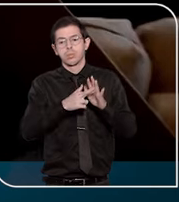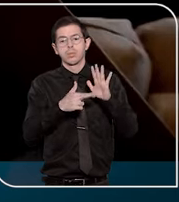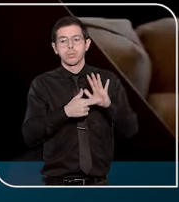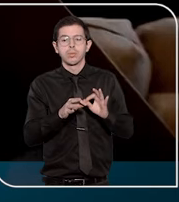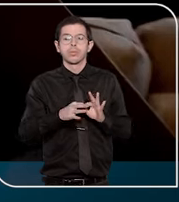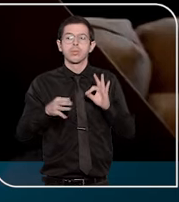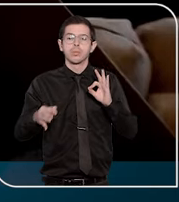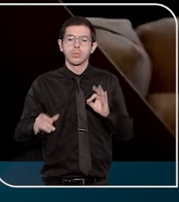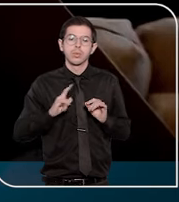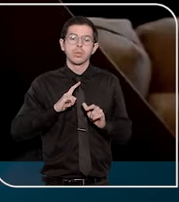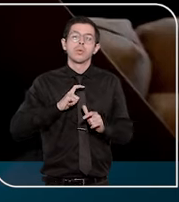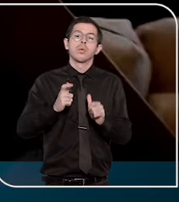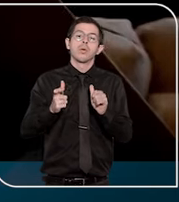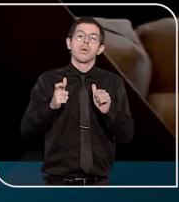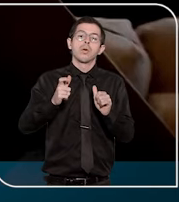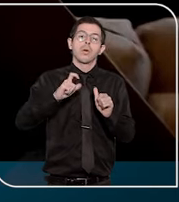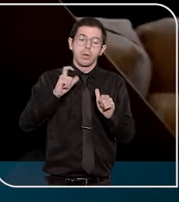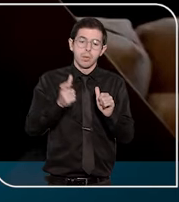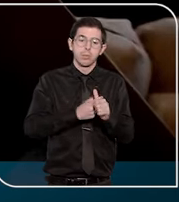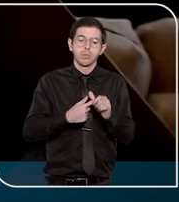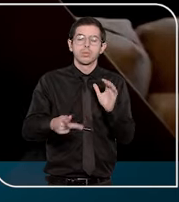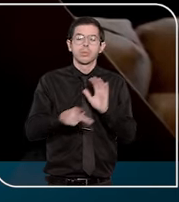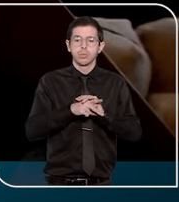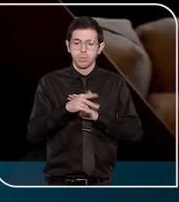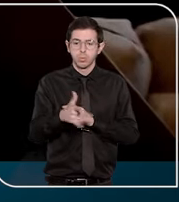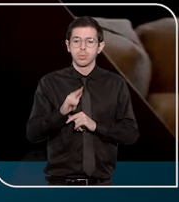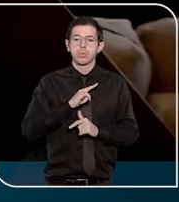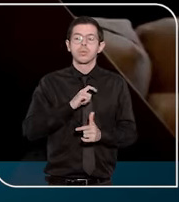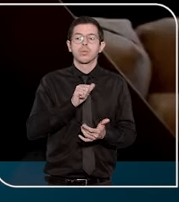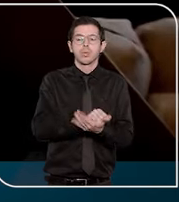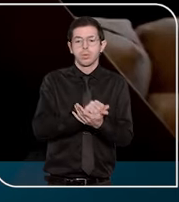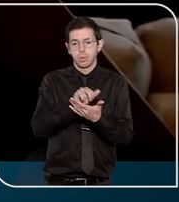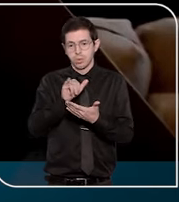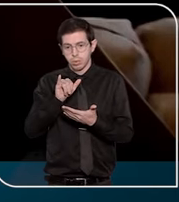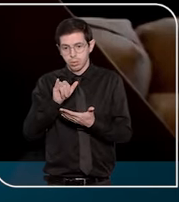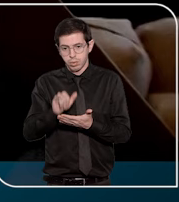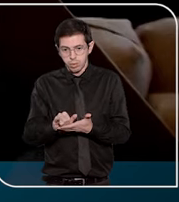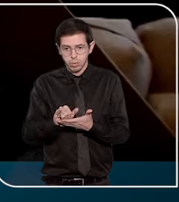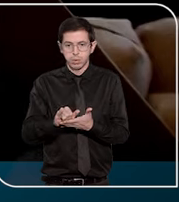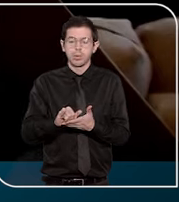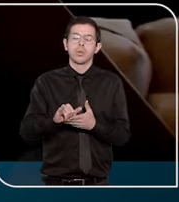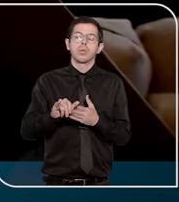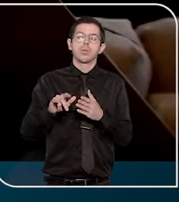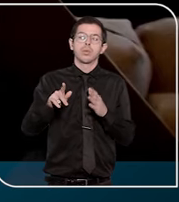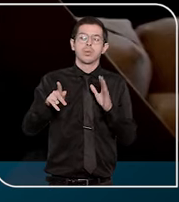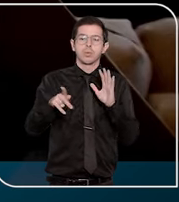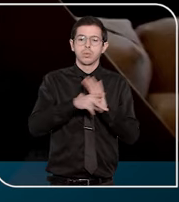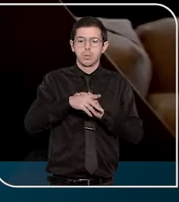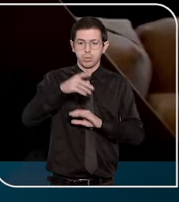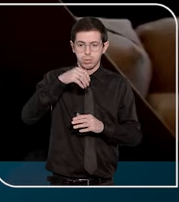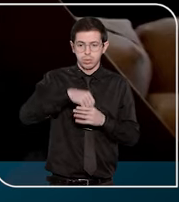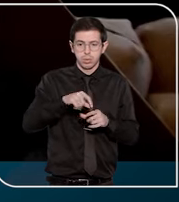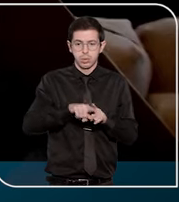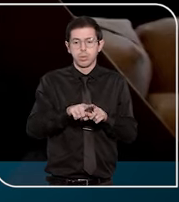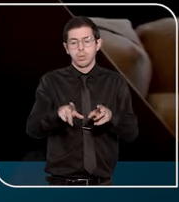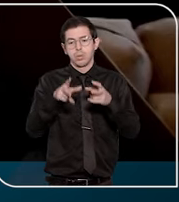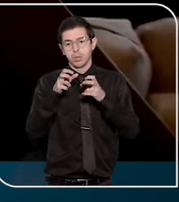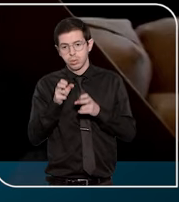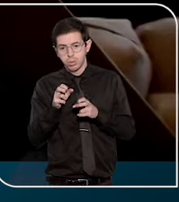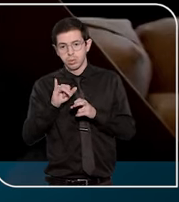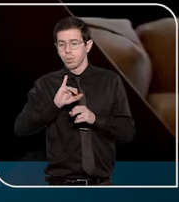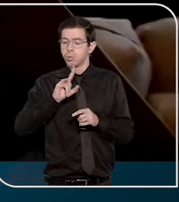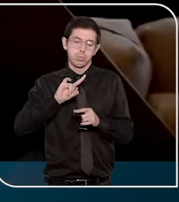uma multa específica para isso, agravos manifestamente, agravos internos, né? Manifestamente não conhecidos ou